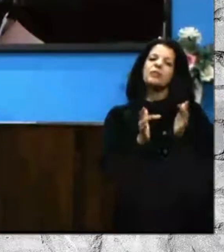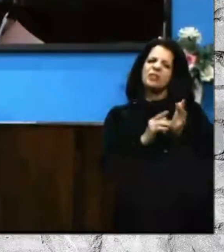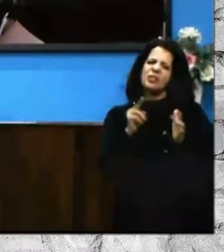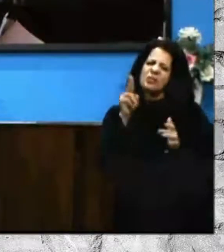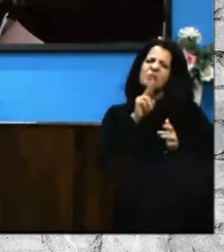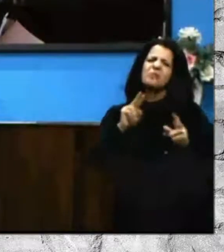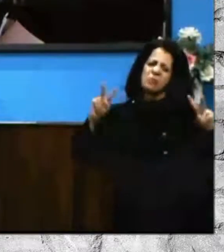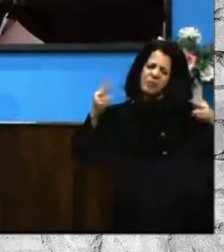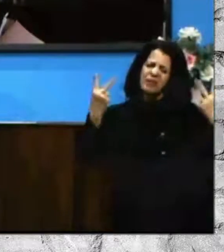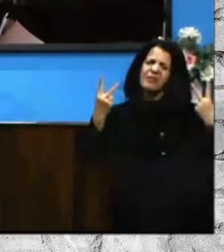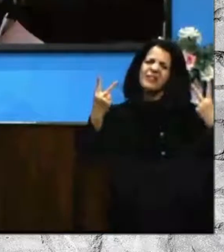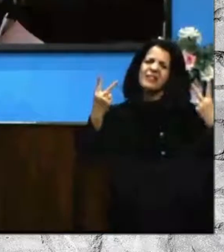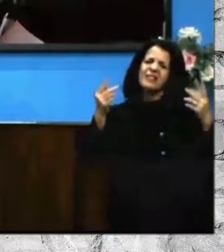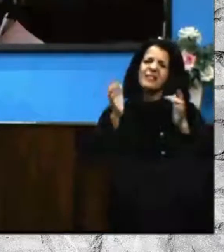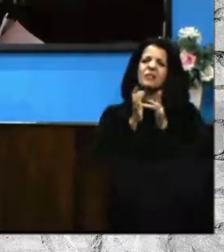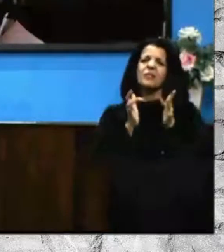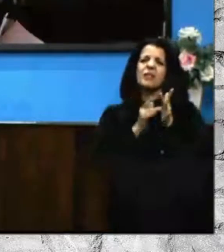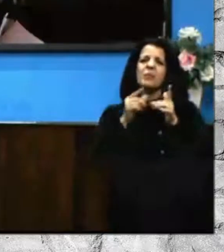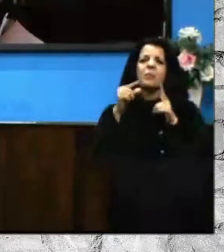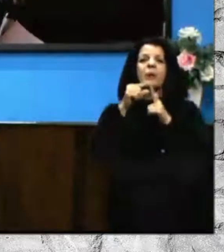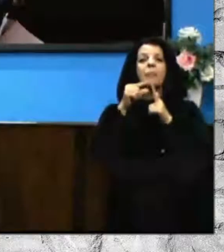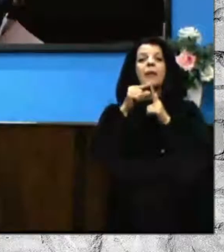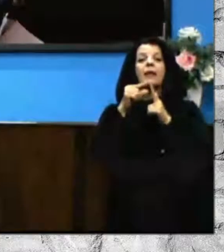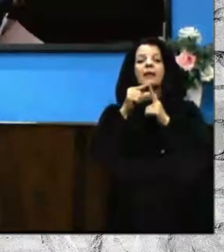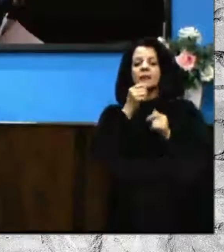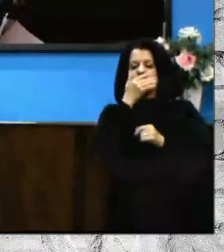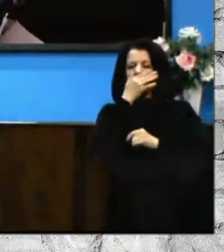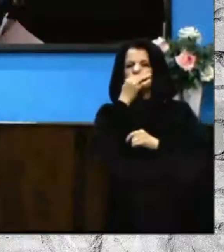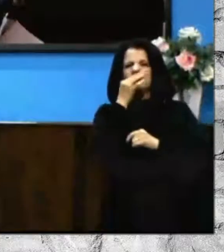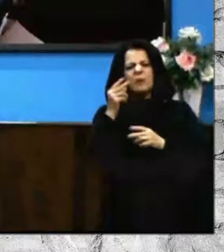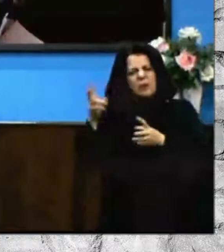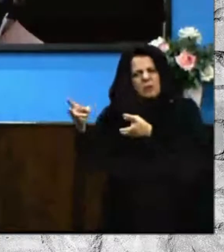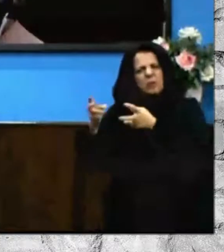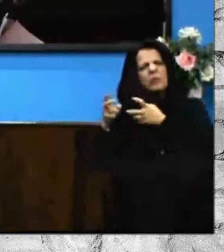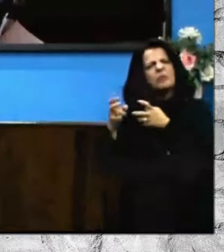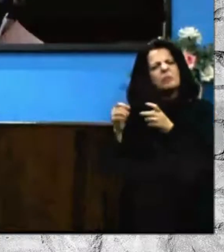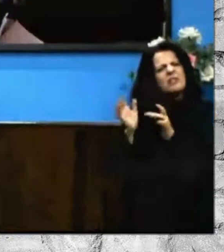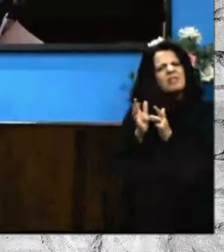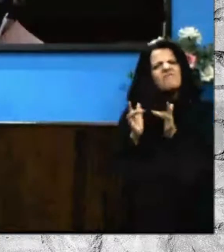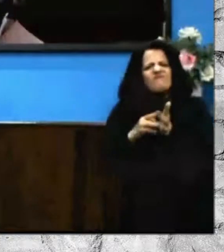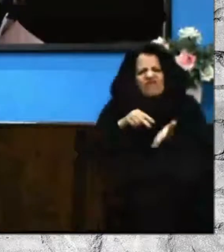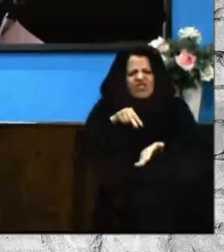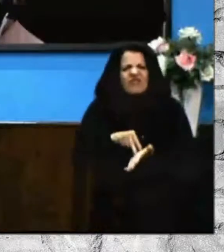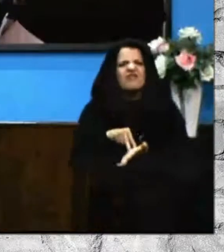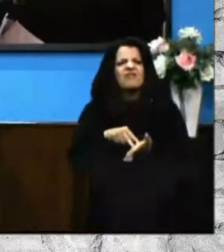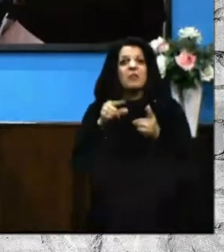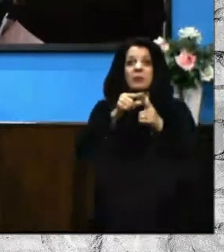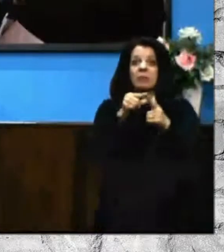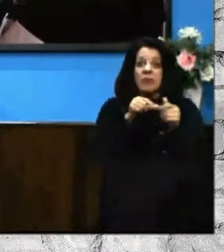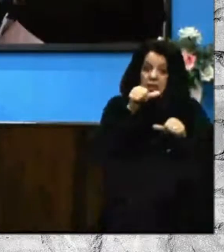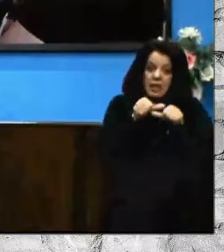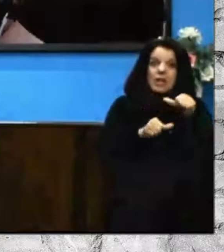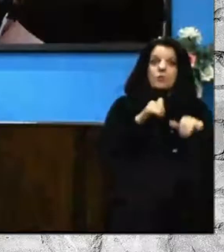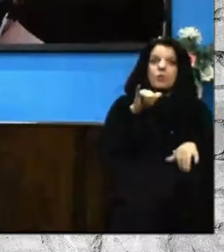usou para vencer o diabo, a palavra. Ao perceber que Jesus estava solidificado nas Escrituras, ele mudou a estratégia